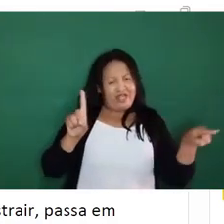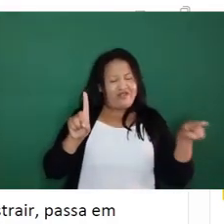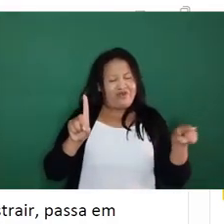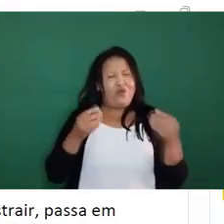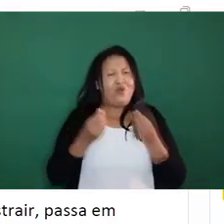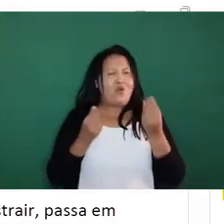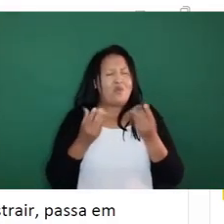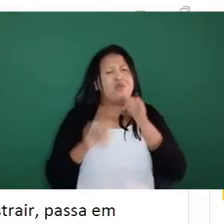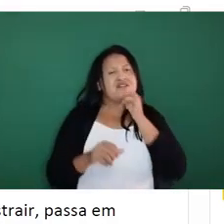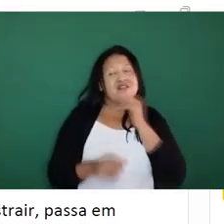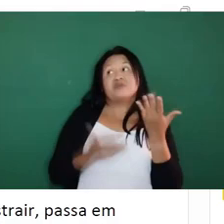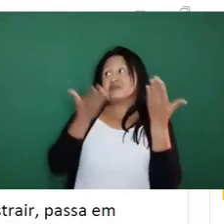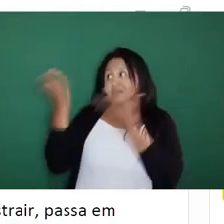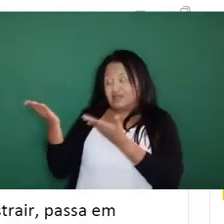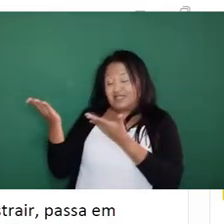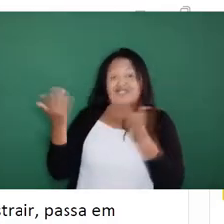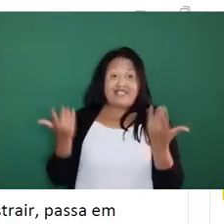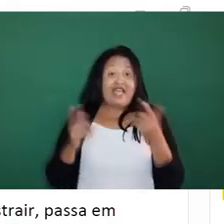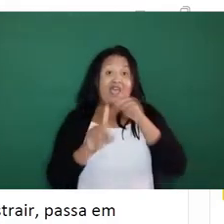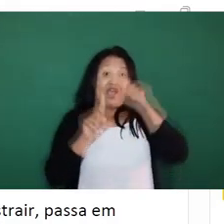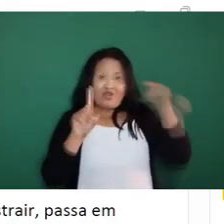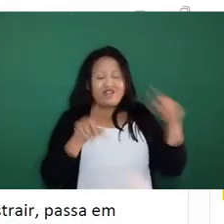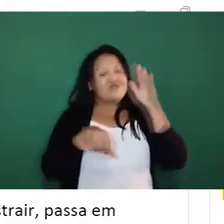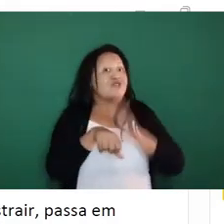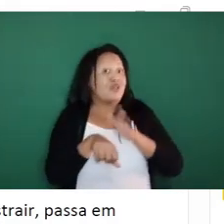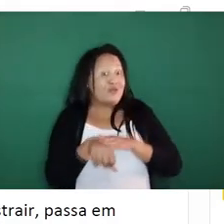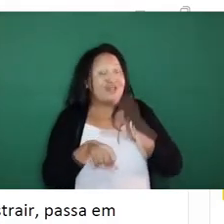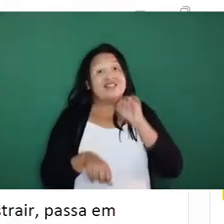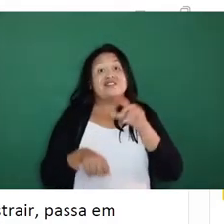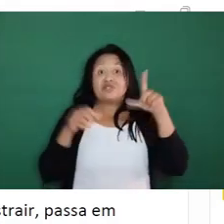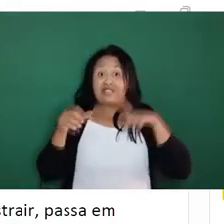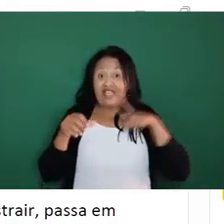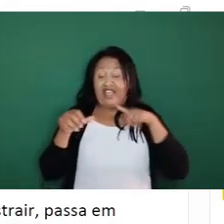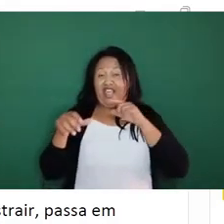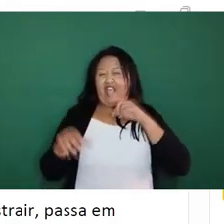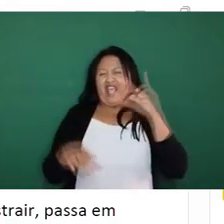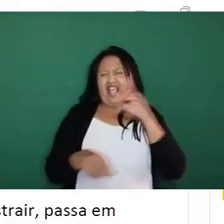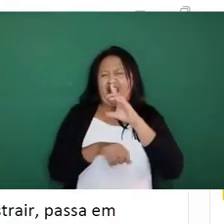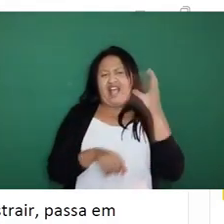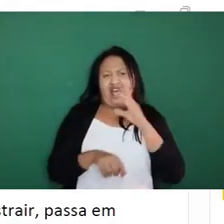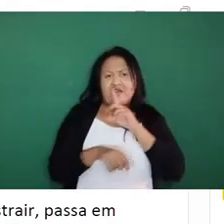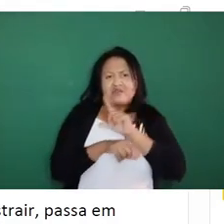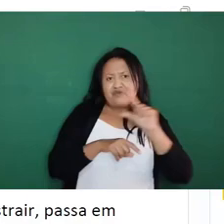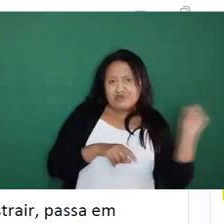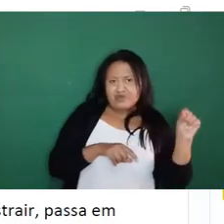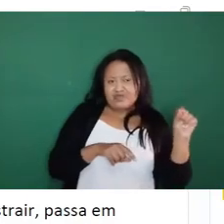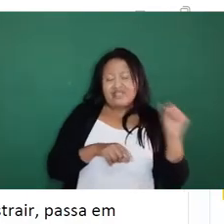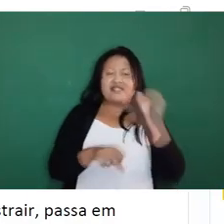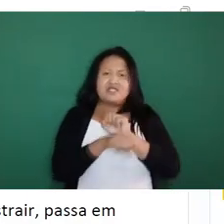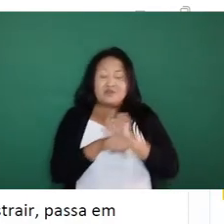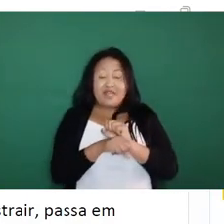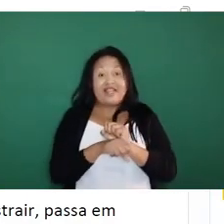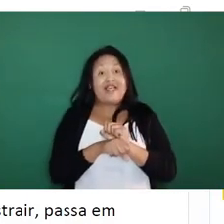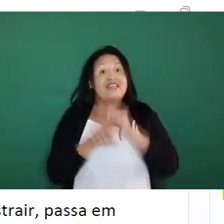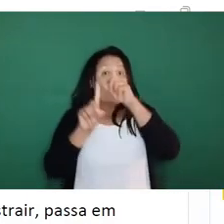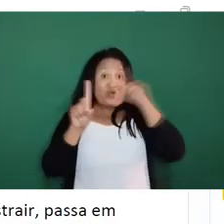é um gráfico da velocidade pelo tempo então se ele tem velocidade constante é de se esperar que o gráfico